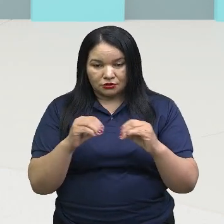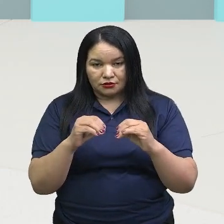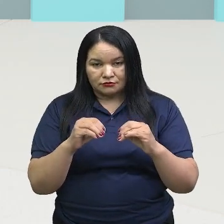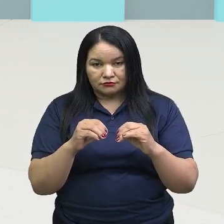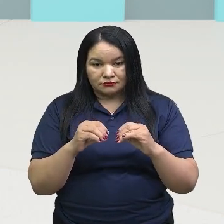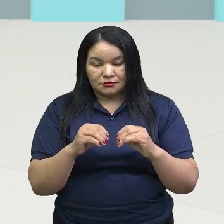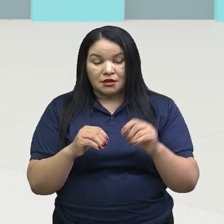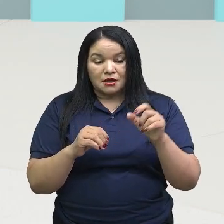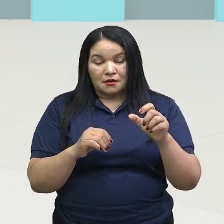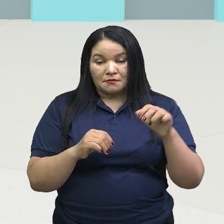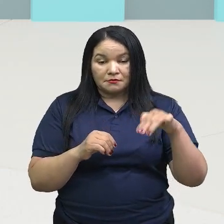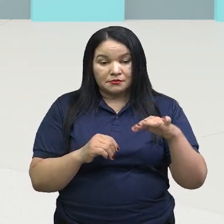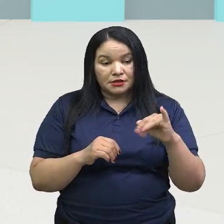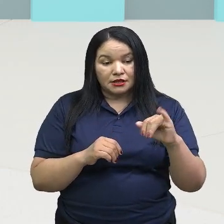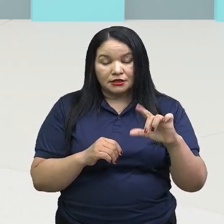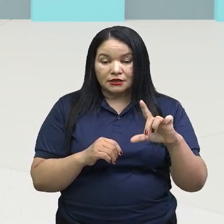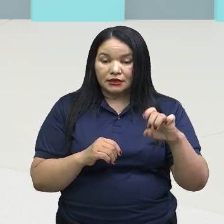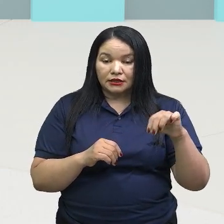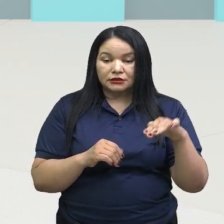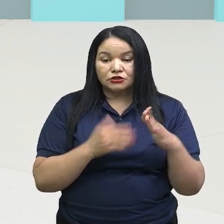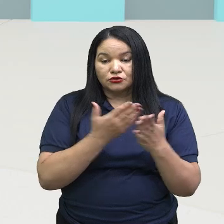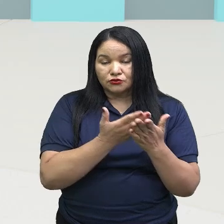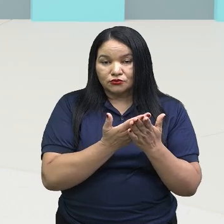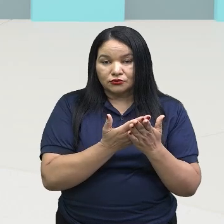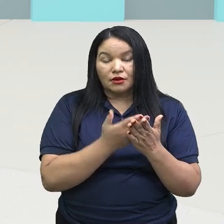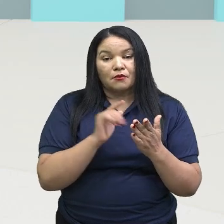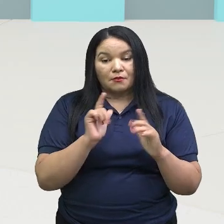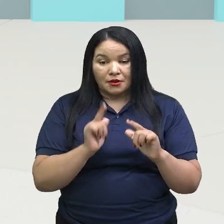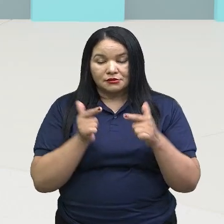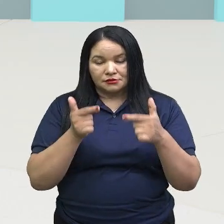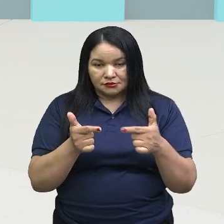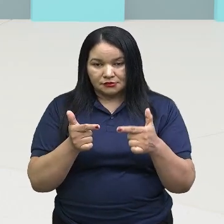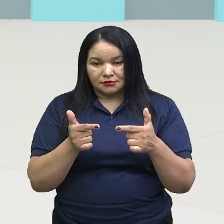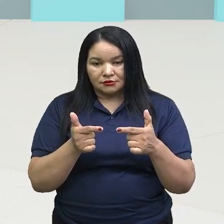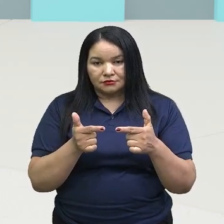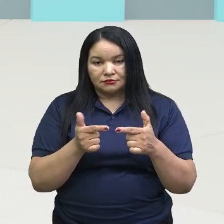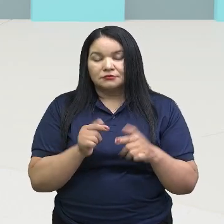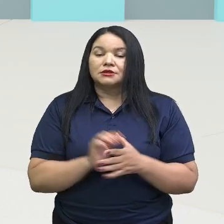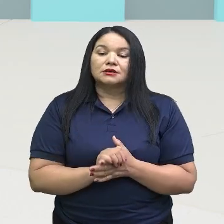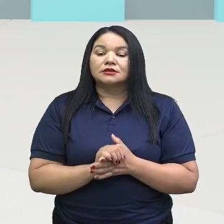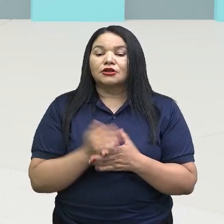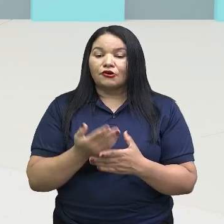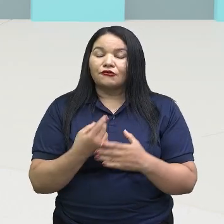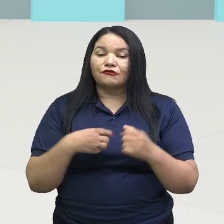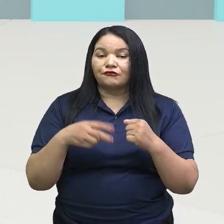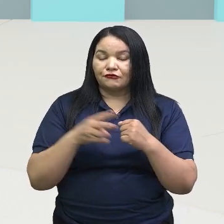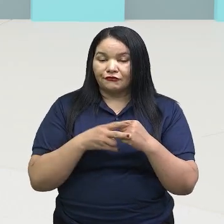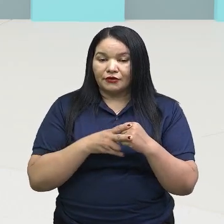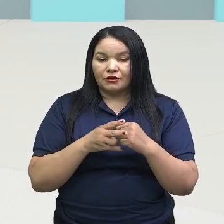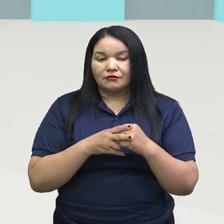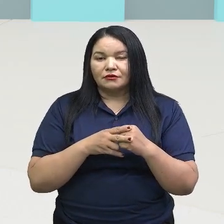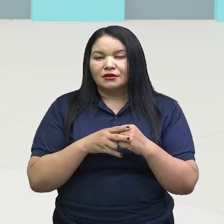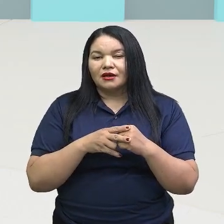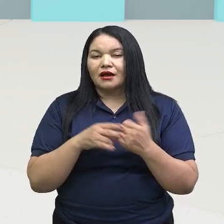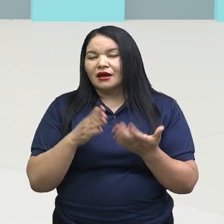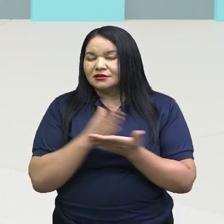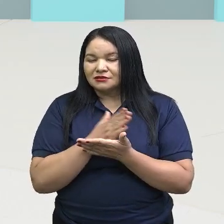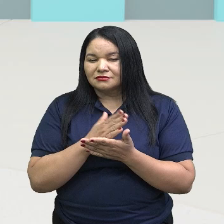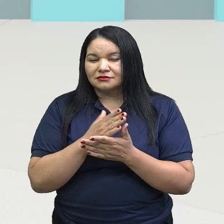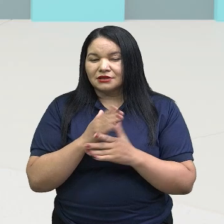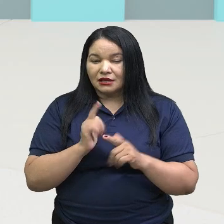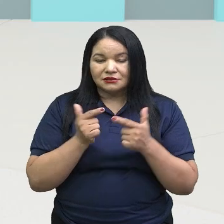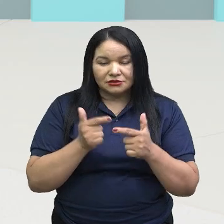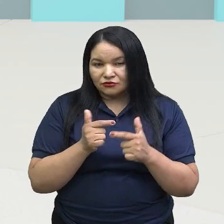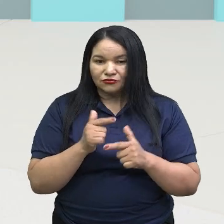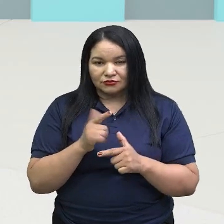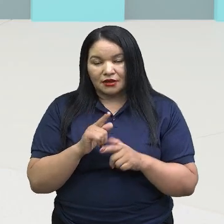Milena estuda, estudar indica uma ação. Vale lembrar que nem sempre verbo indica uma ação, mas isso a gente detalha depois,